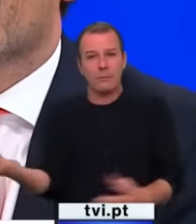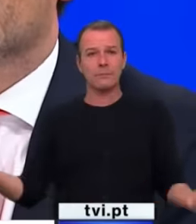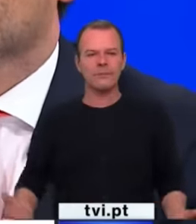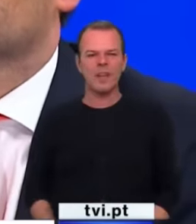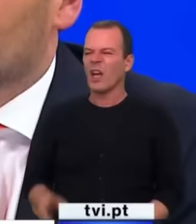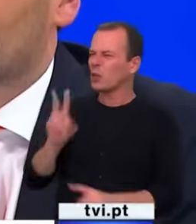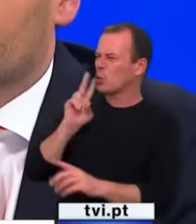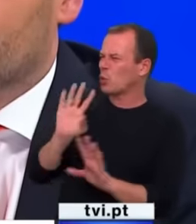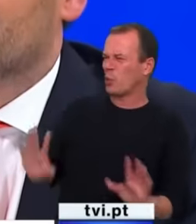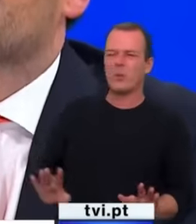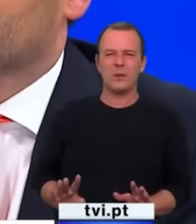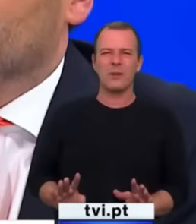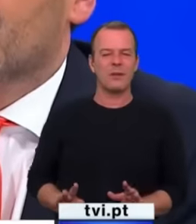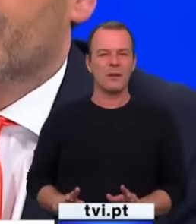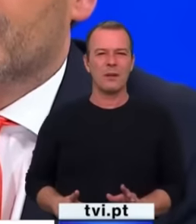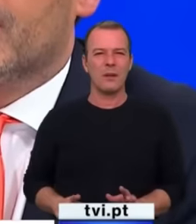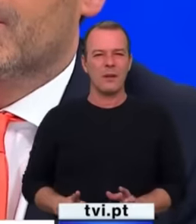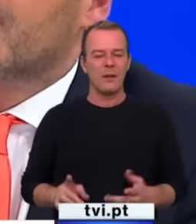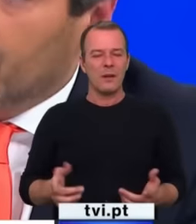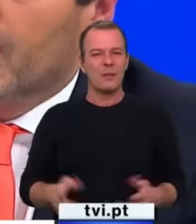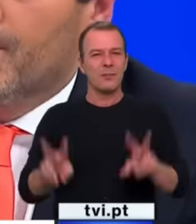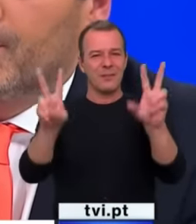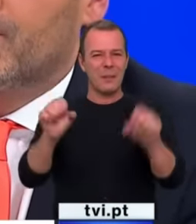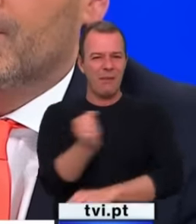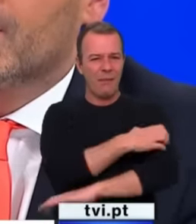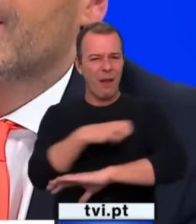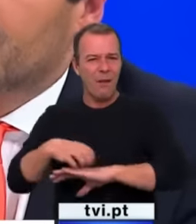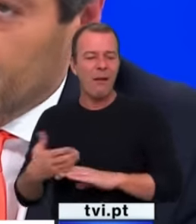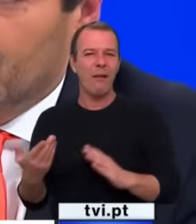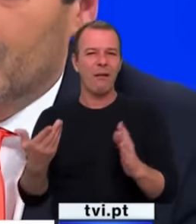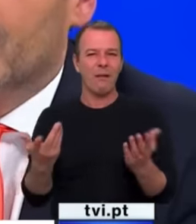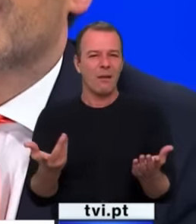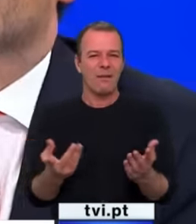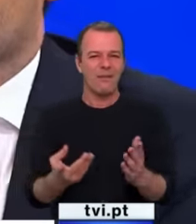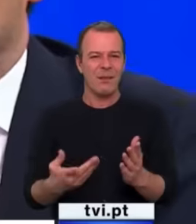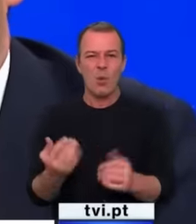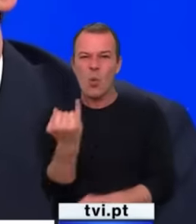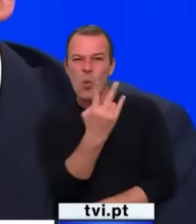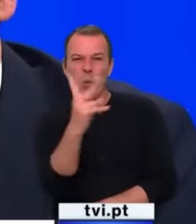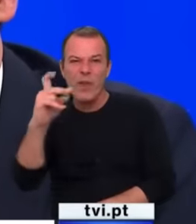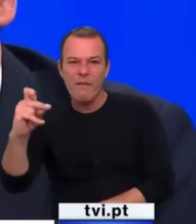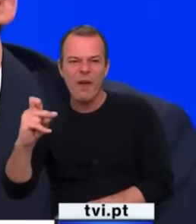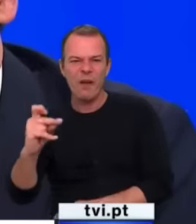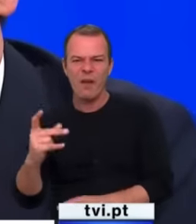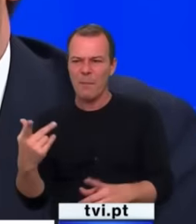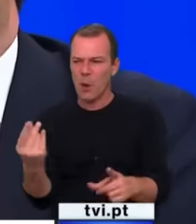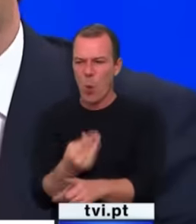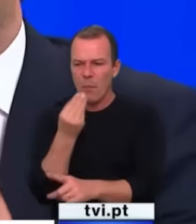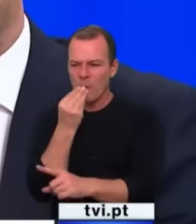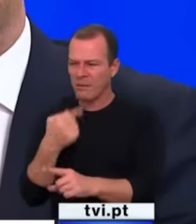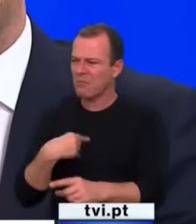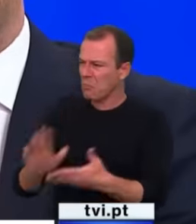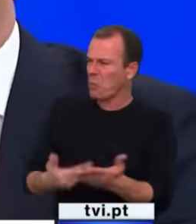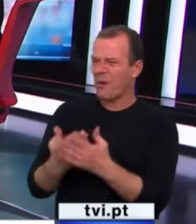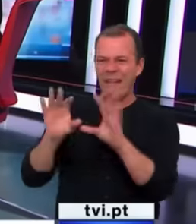desculpa, a grande conclusão é outra. Em matéria de habitação, qual é, Pedro matéria de habitação até qual é, Pedro no programa, o Pedro fim do IVA para sabe, a compra. E diz que não estou preparado. É que o